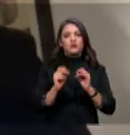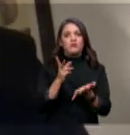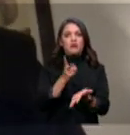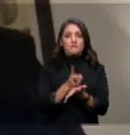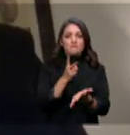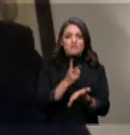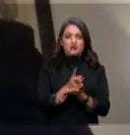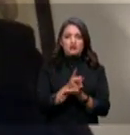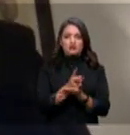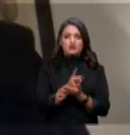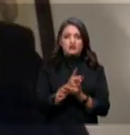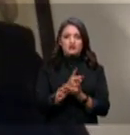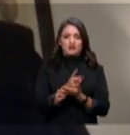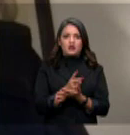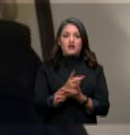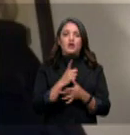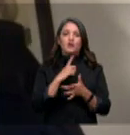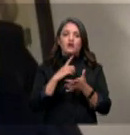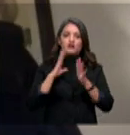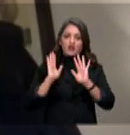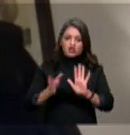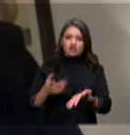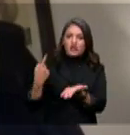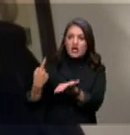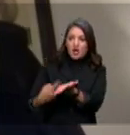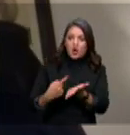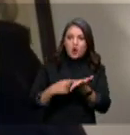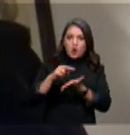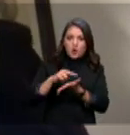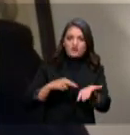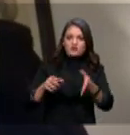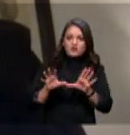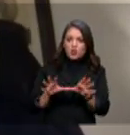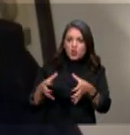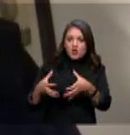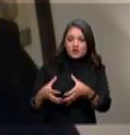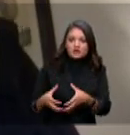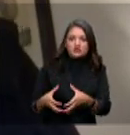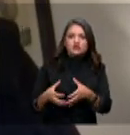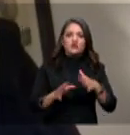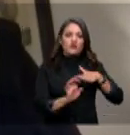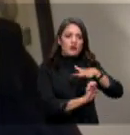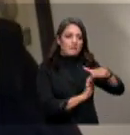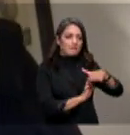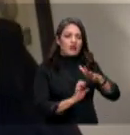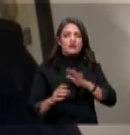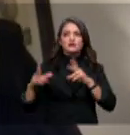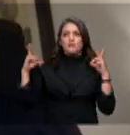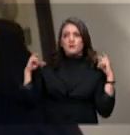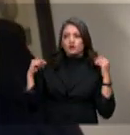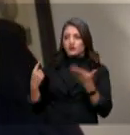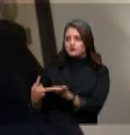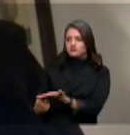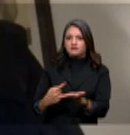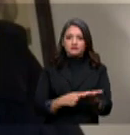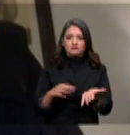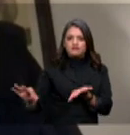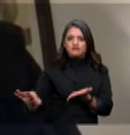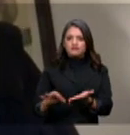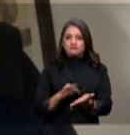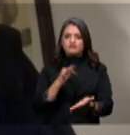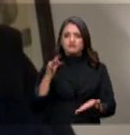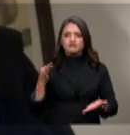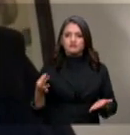do disposto em convenções e acordos coletivos pactuados entre empregadores e motoristas profissionais